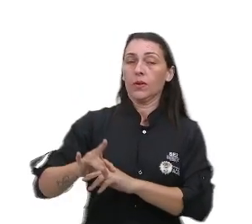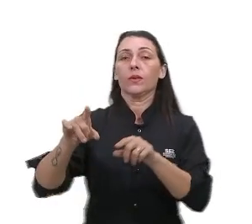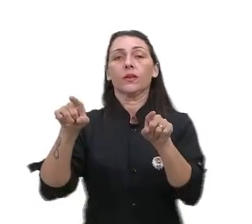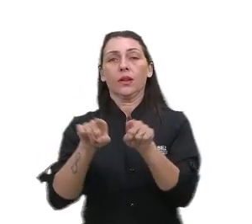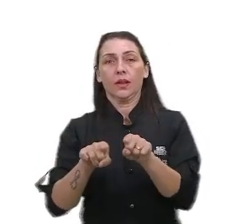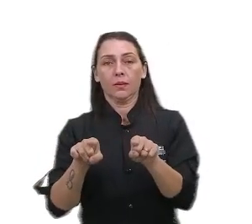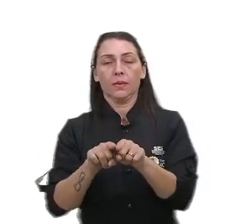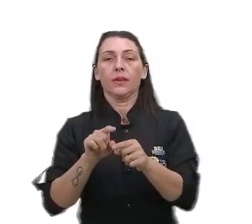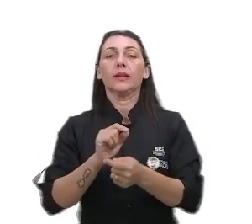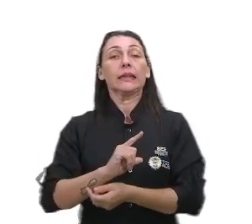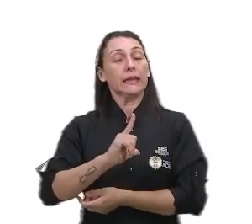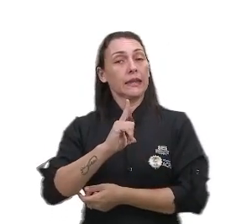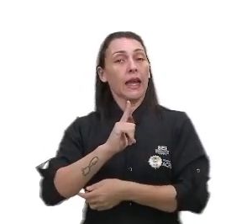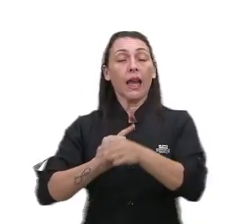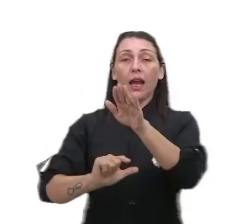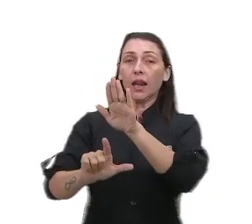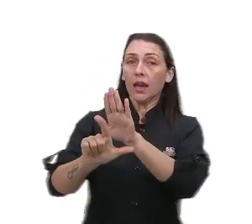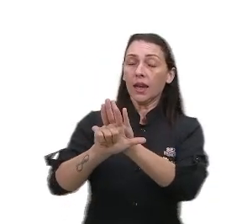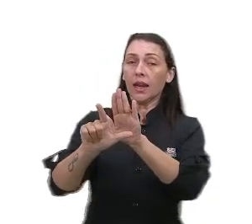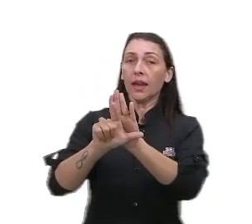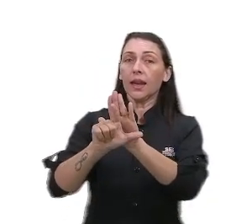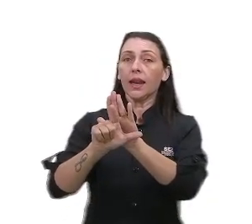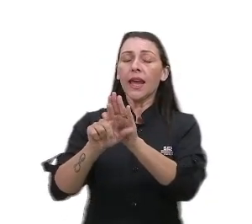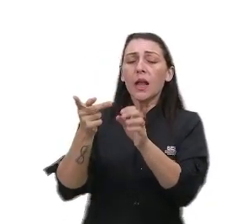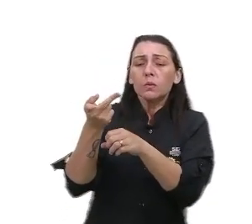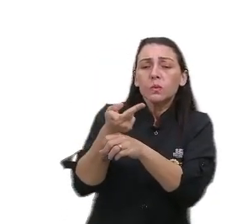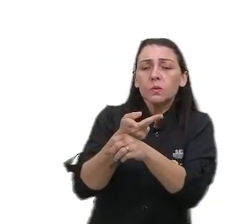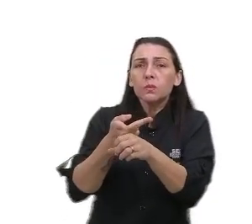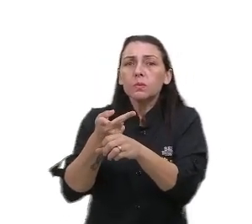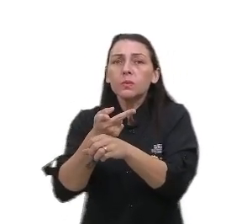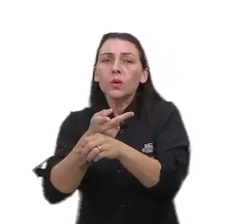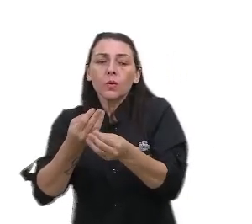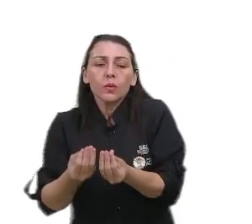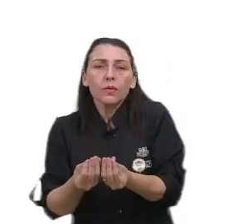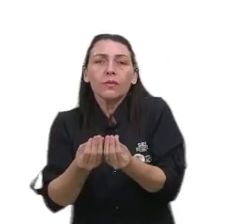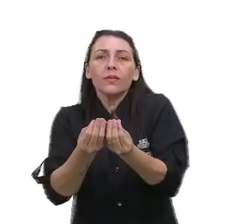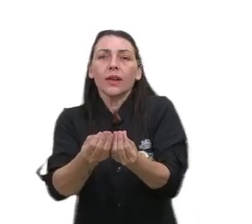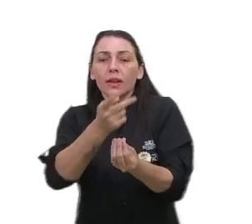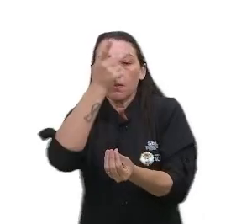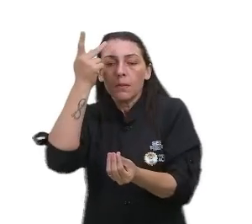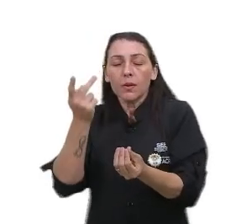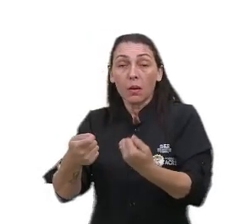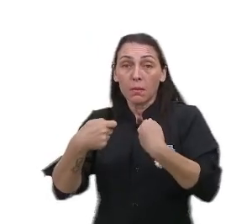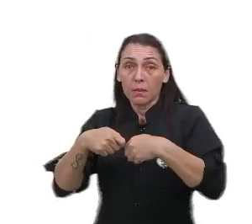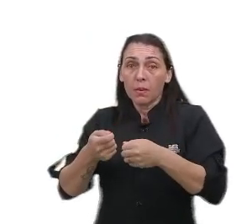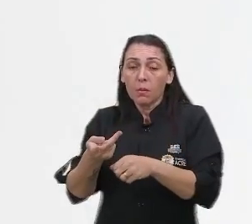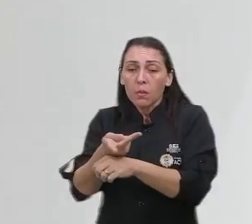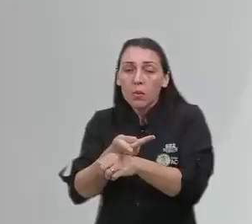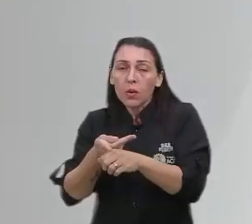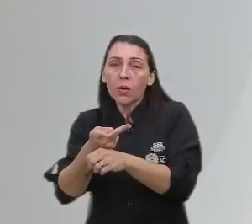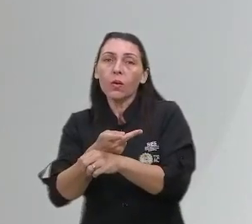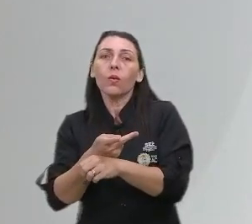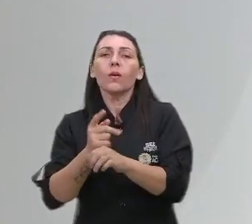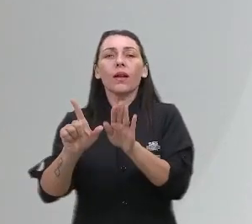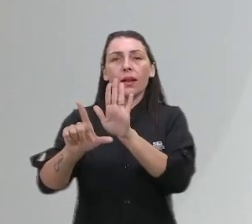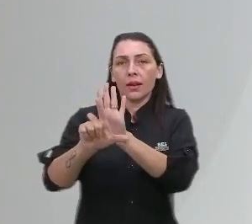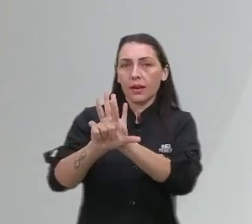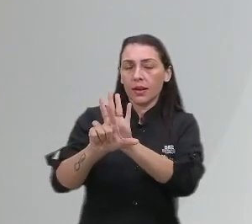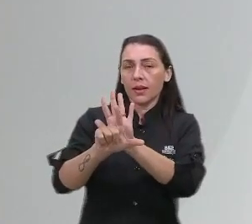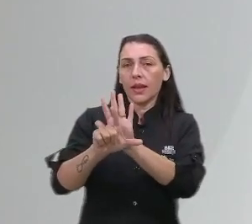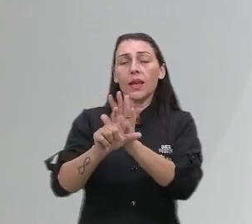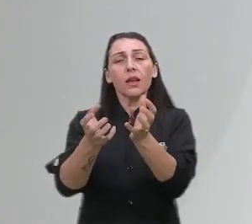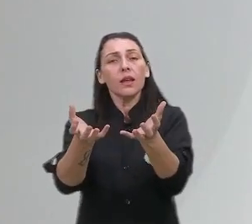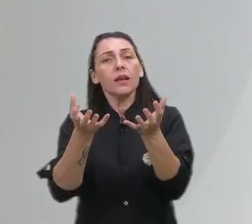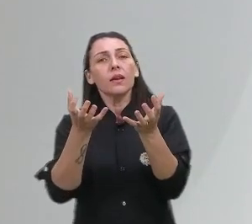menos importante, a gente tem a lei da oferta e da procura. Sobre a lei da oferta e da procura,